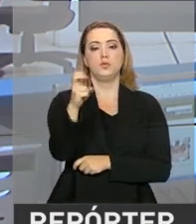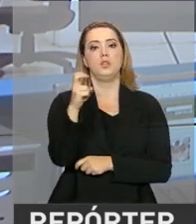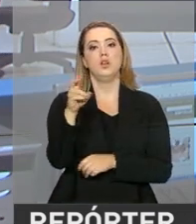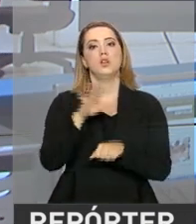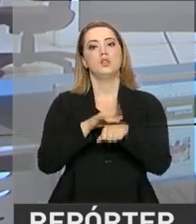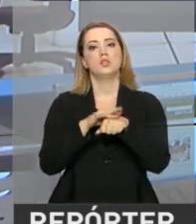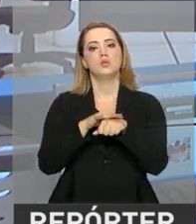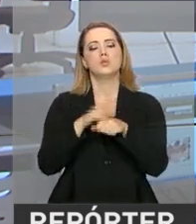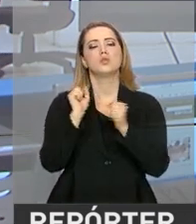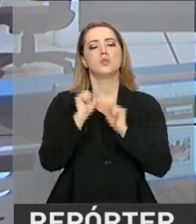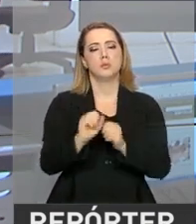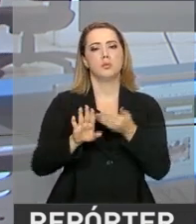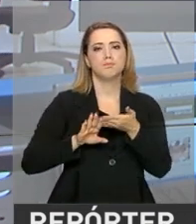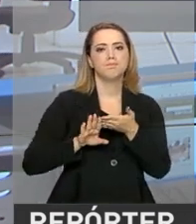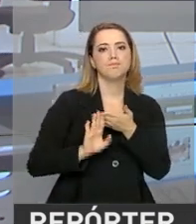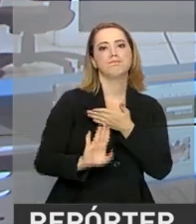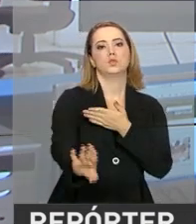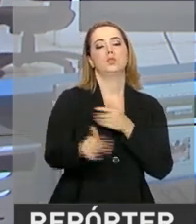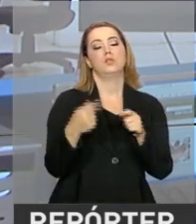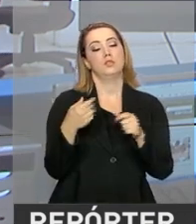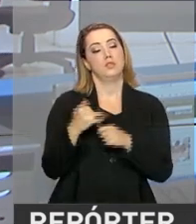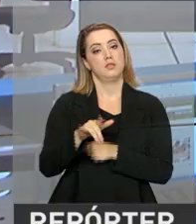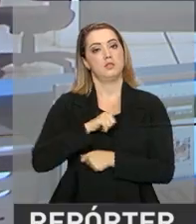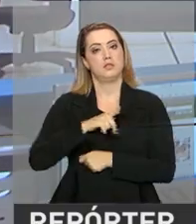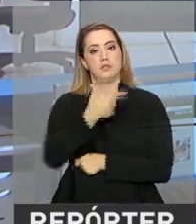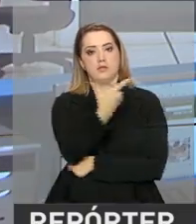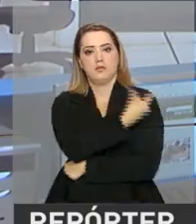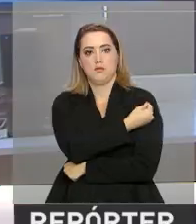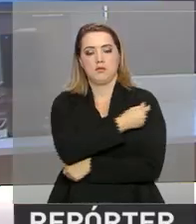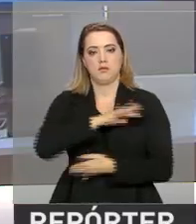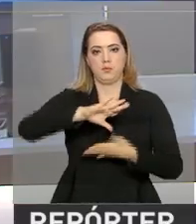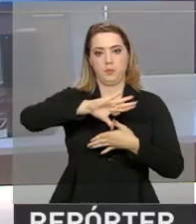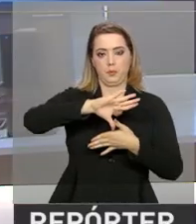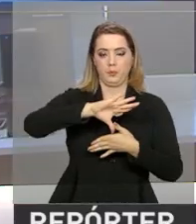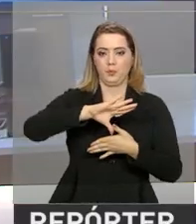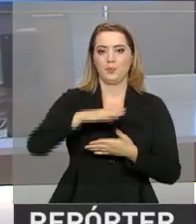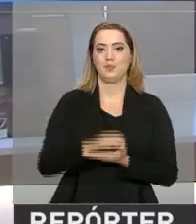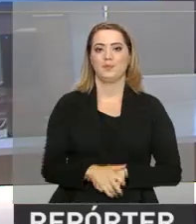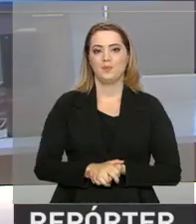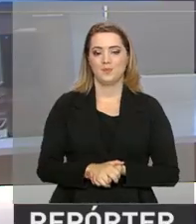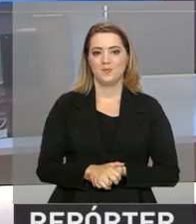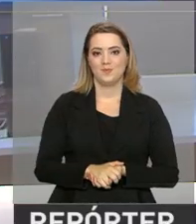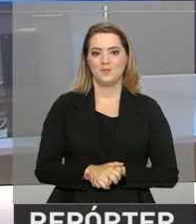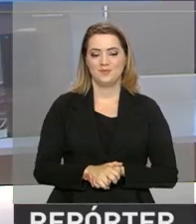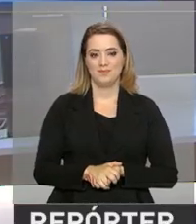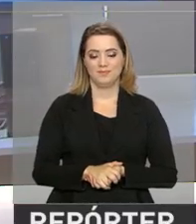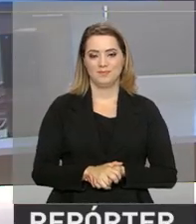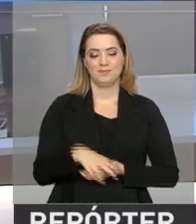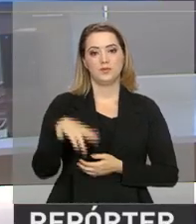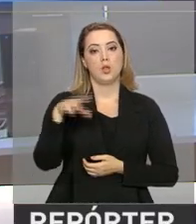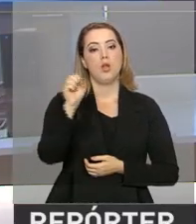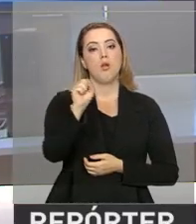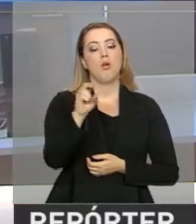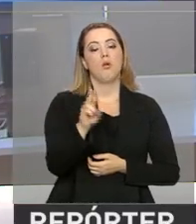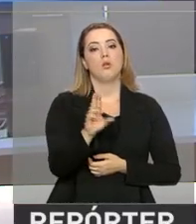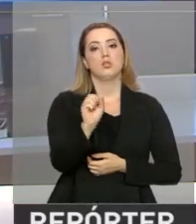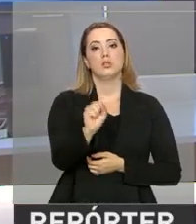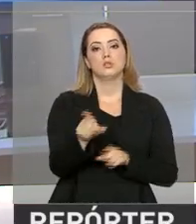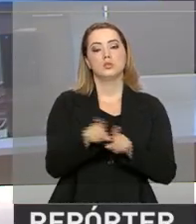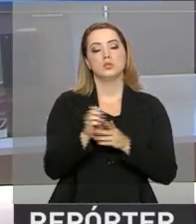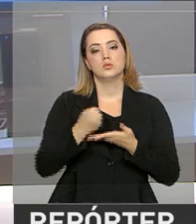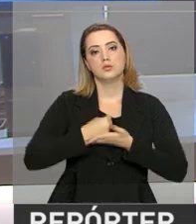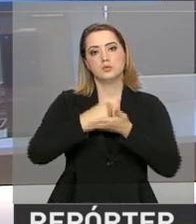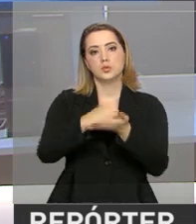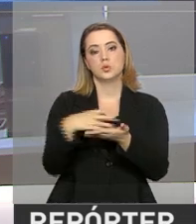que pode ser prevenida com vacina a ser eliminada na América e o Sistema Único de Saúde vai oferecer um novo tratamento